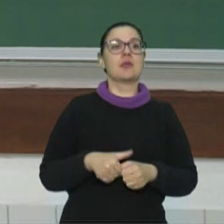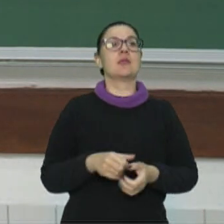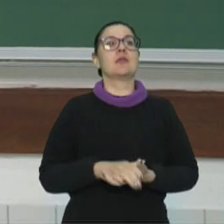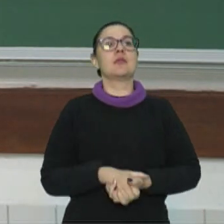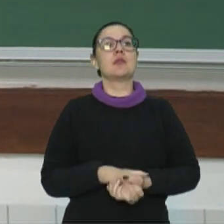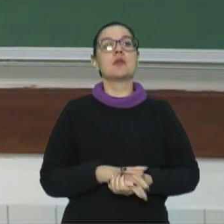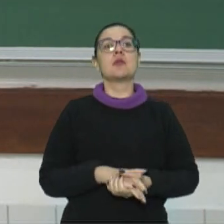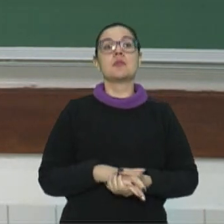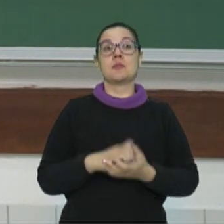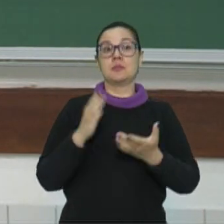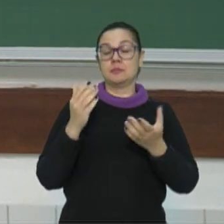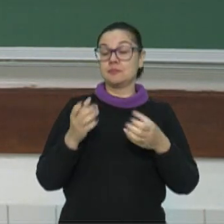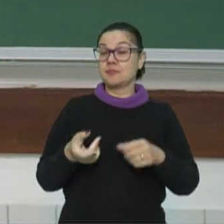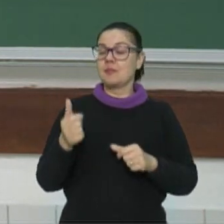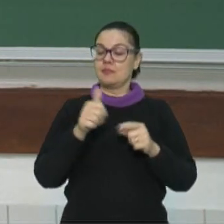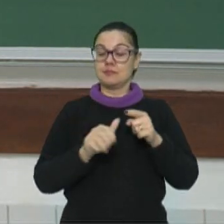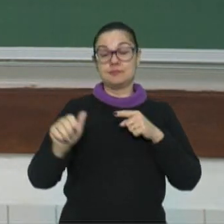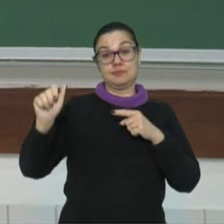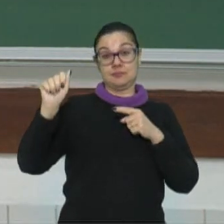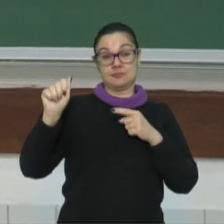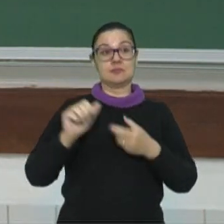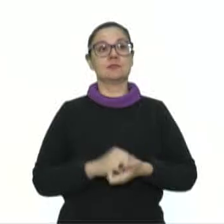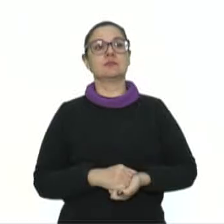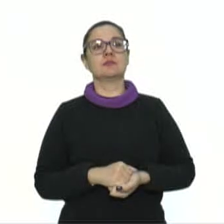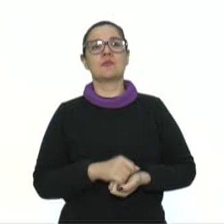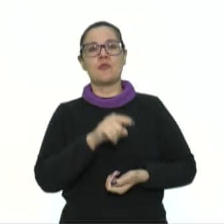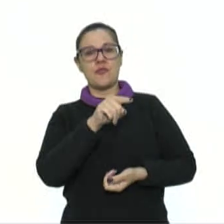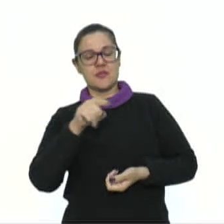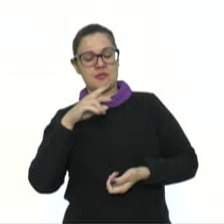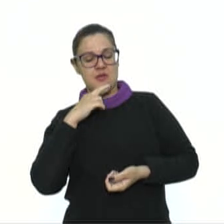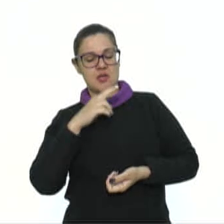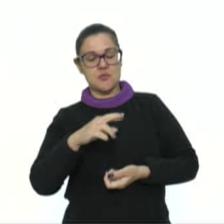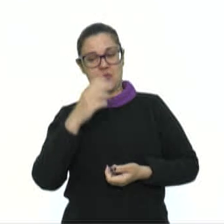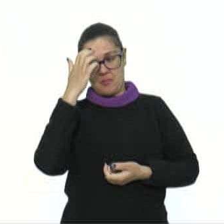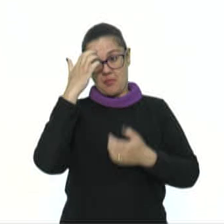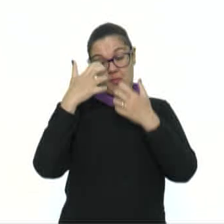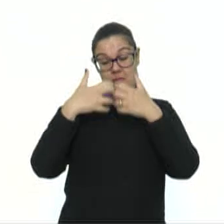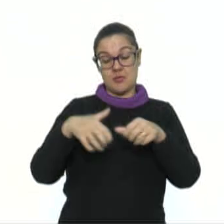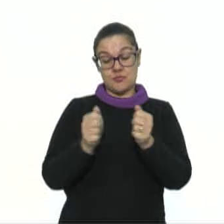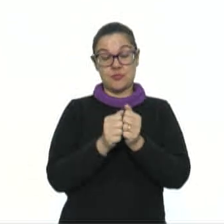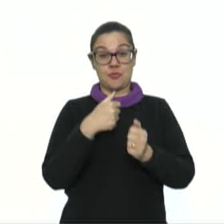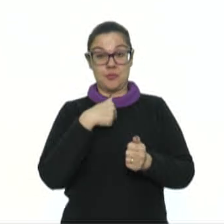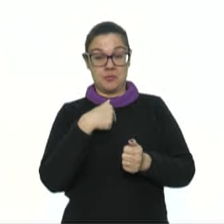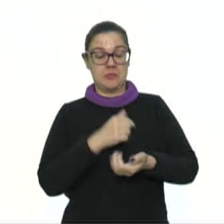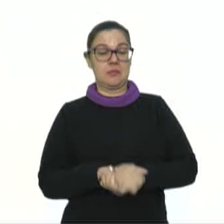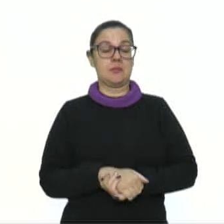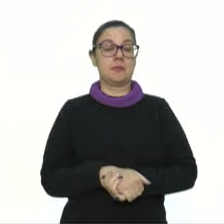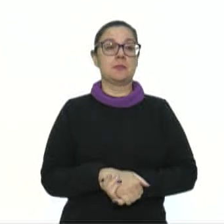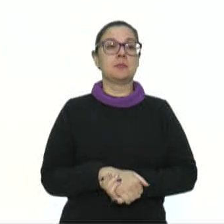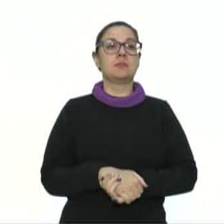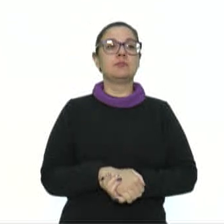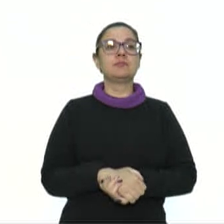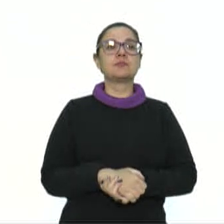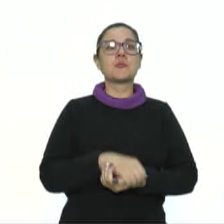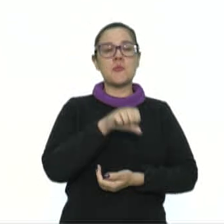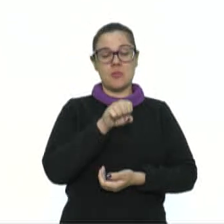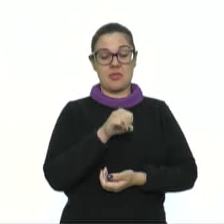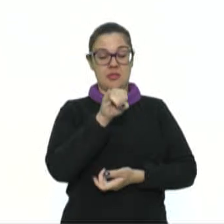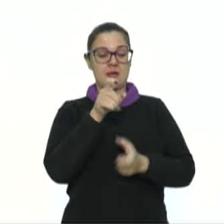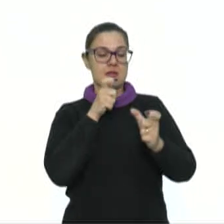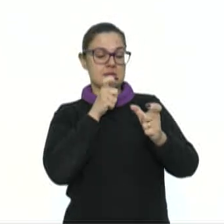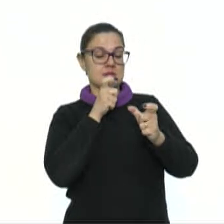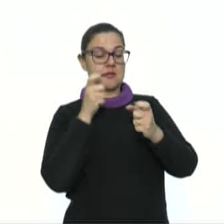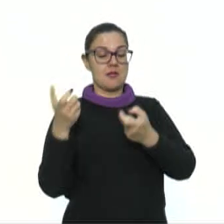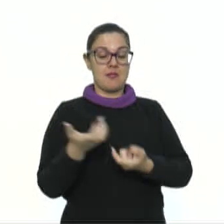tema. Entrando no tema. Letra A. Você vai responder aí para pensar comigo a partir dessa experiência. Se